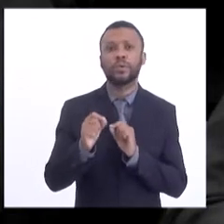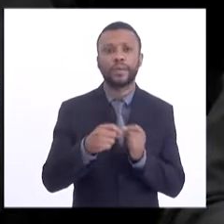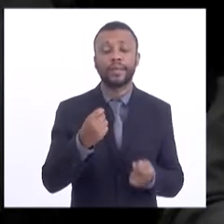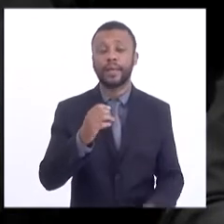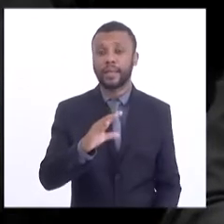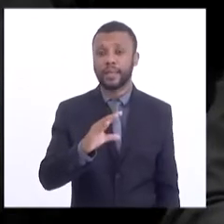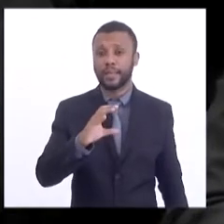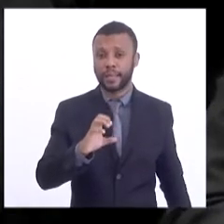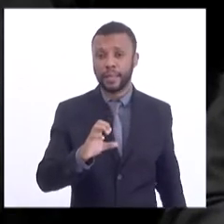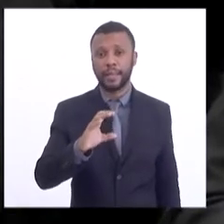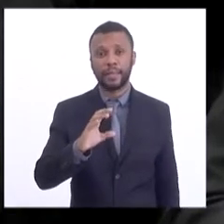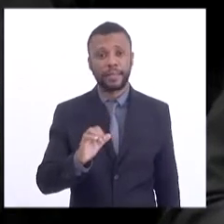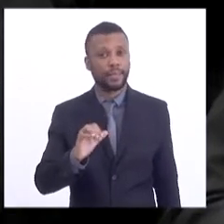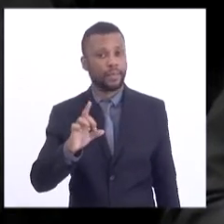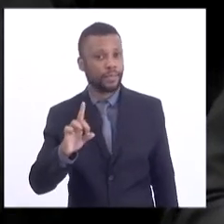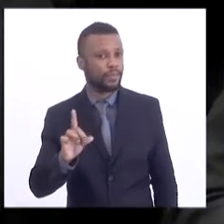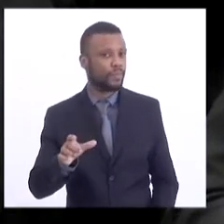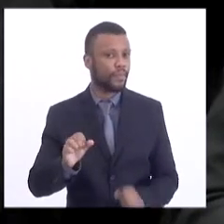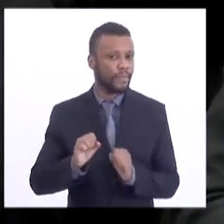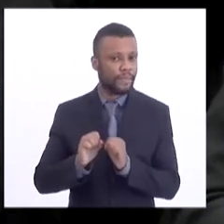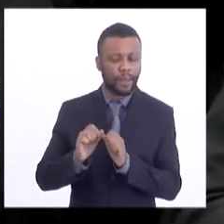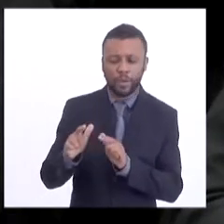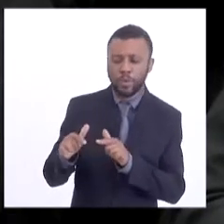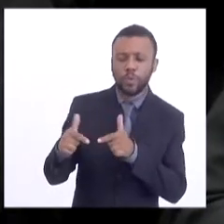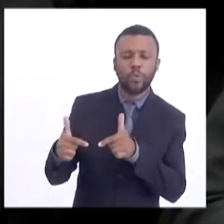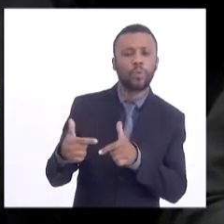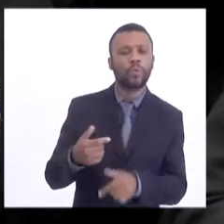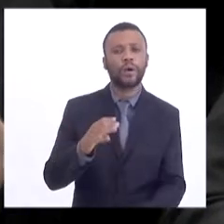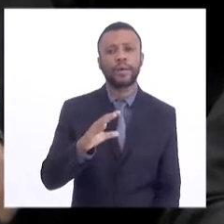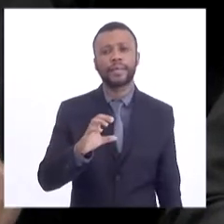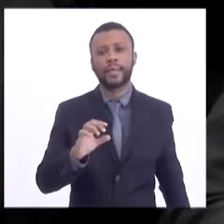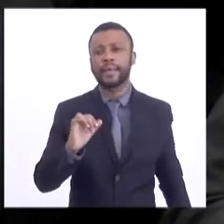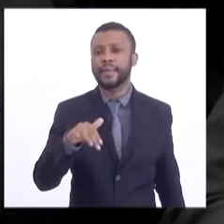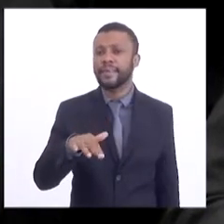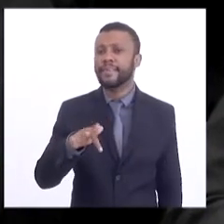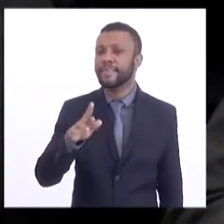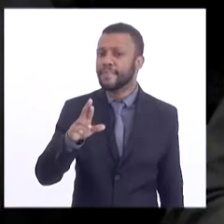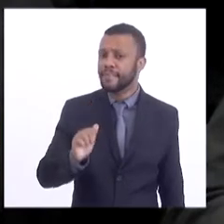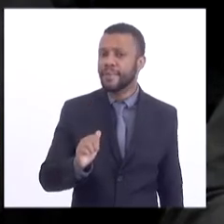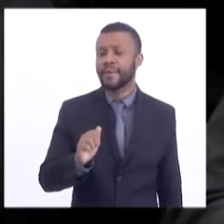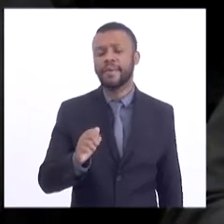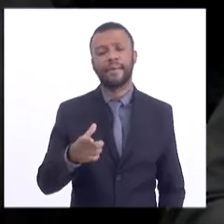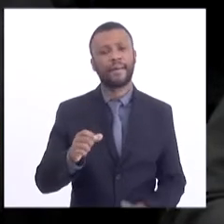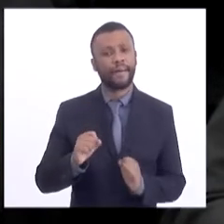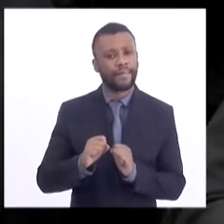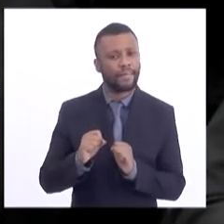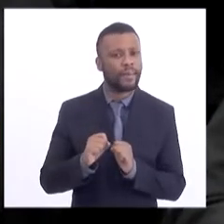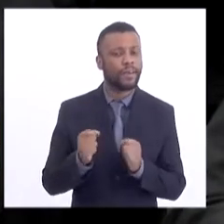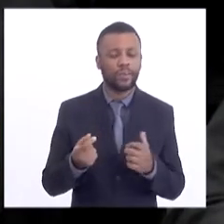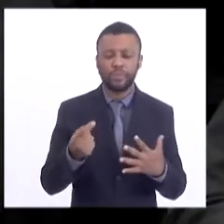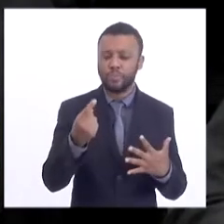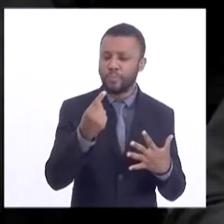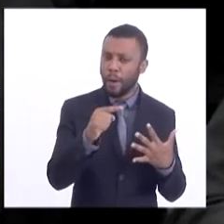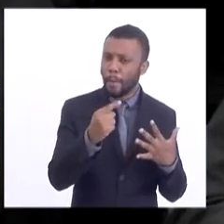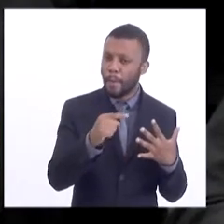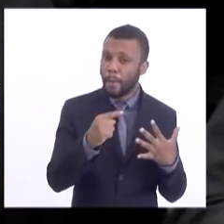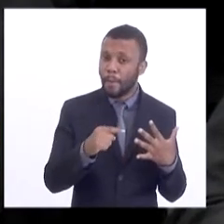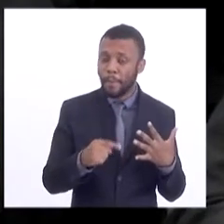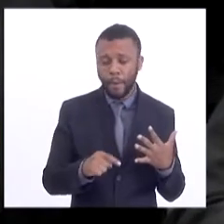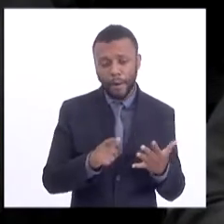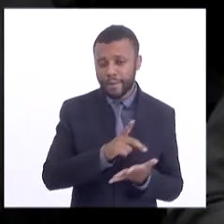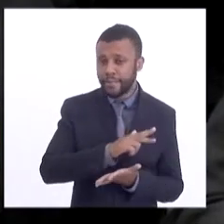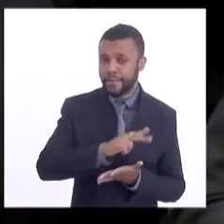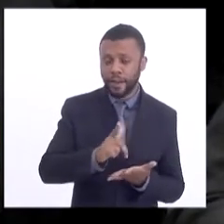secid fez o que o senhor França em francês O que que a sede sua BH também fez e com isso